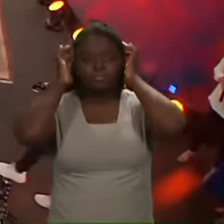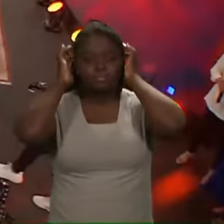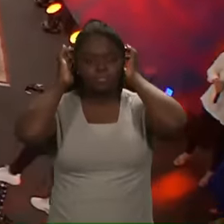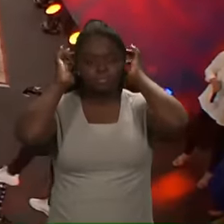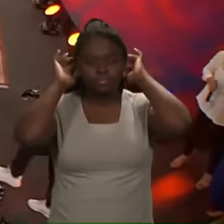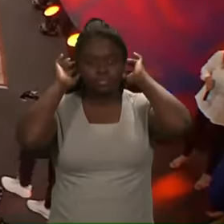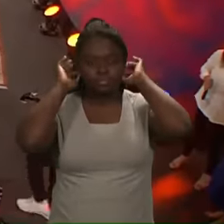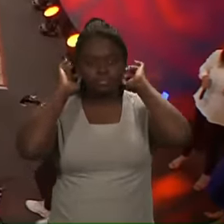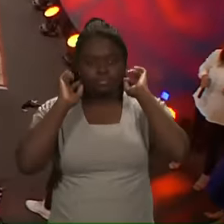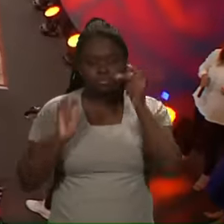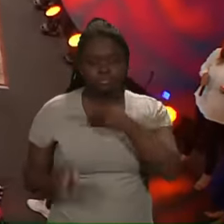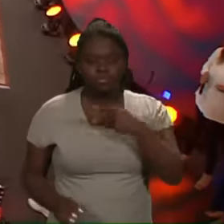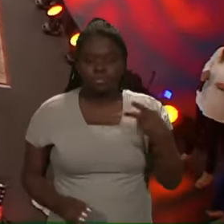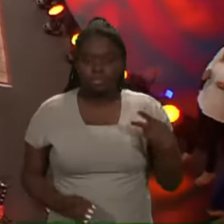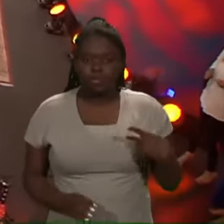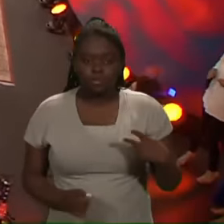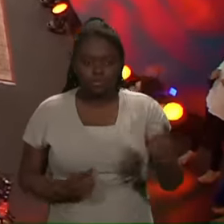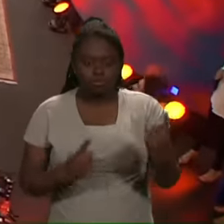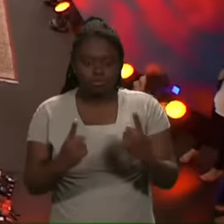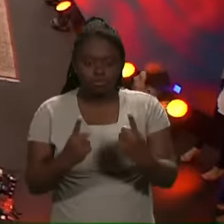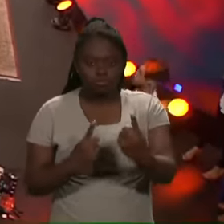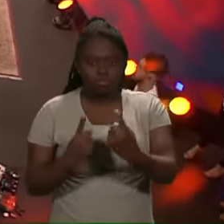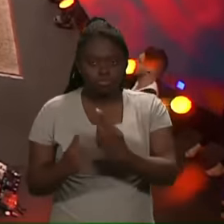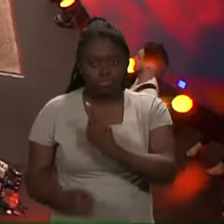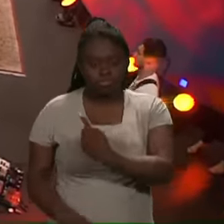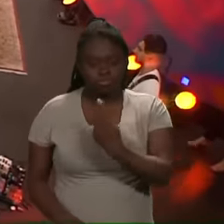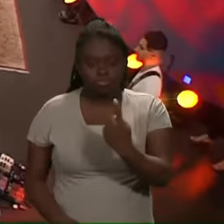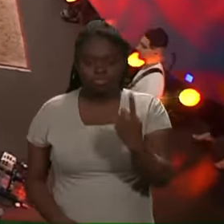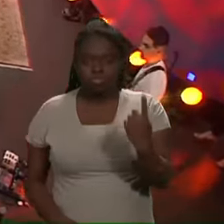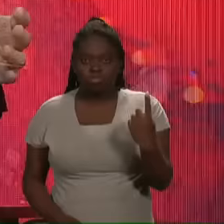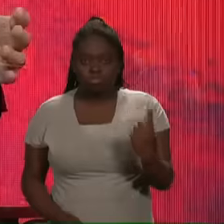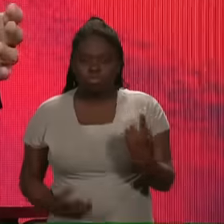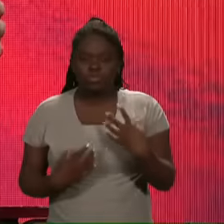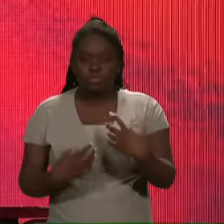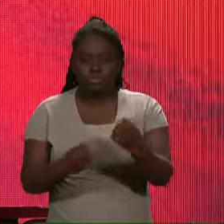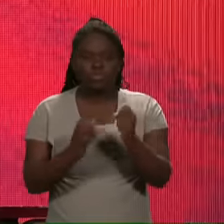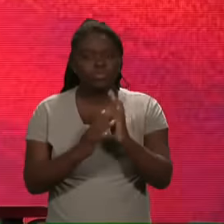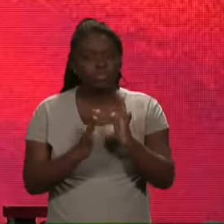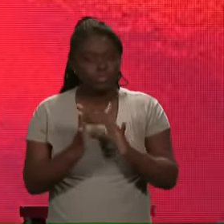Queria que meus pastores se aproximassem de cada um que está aqui à frente.